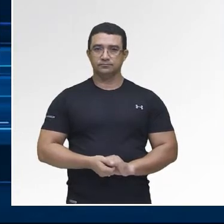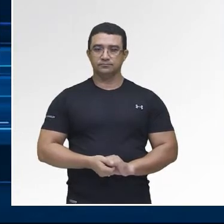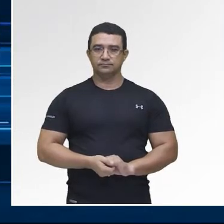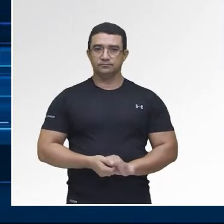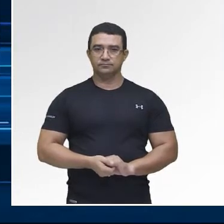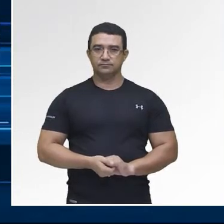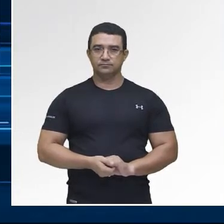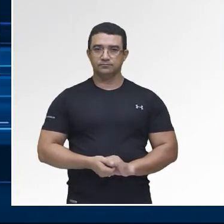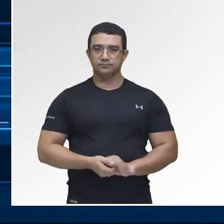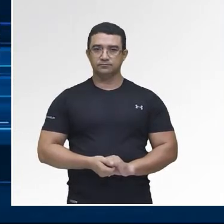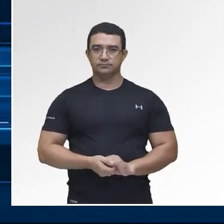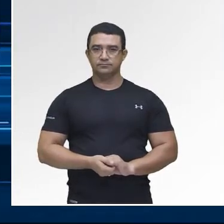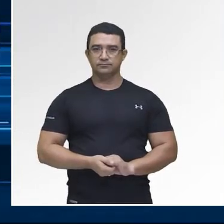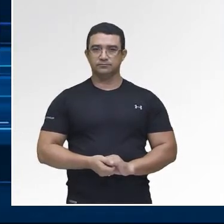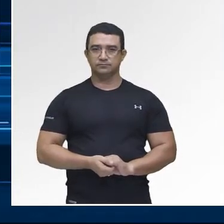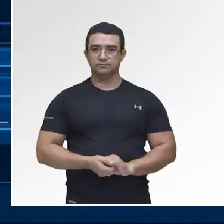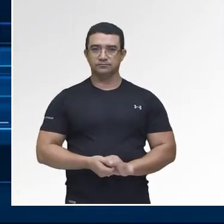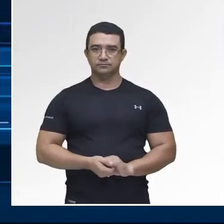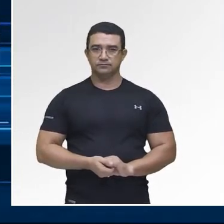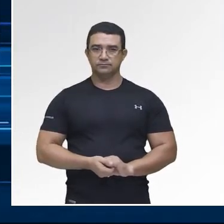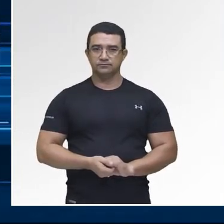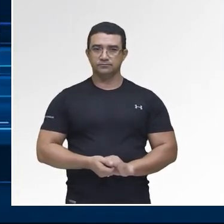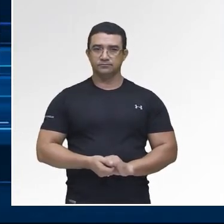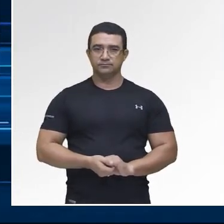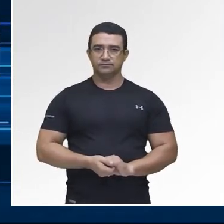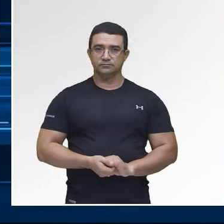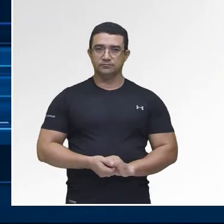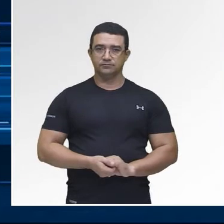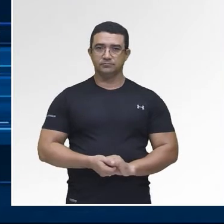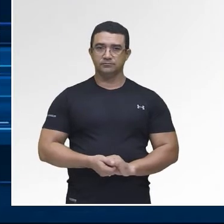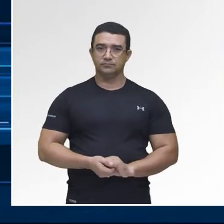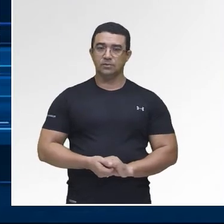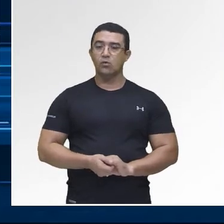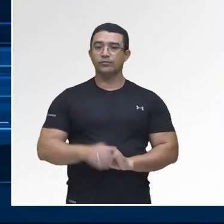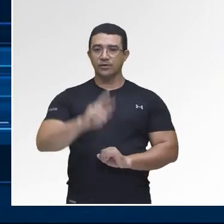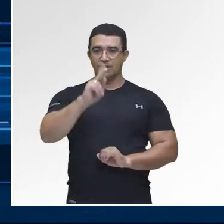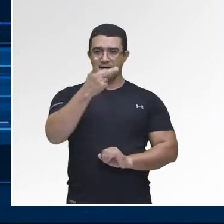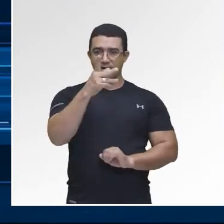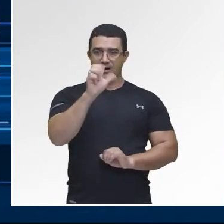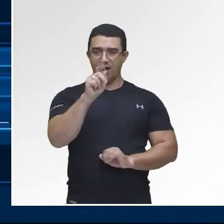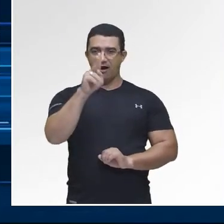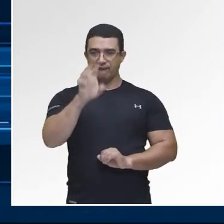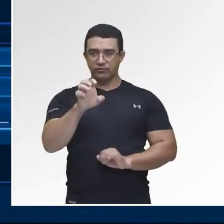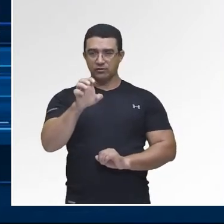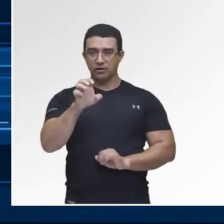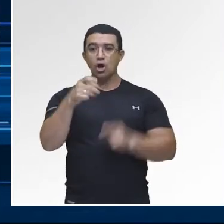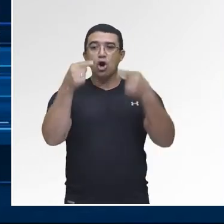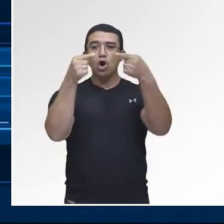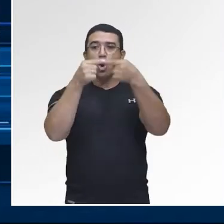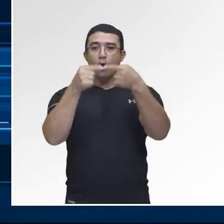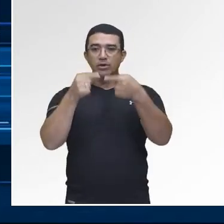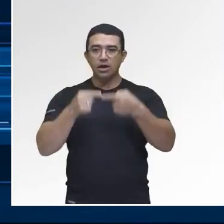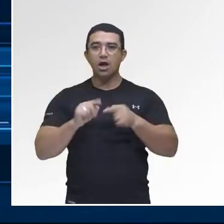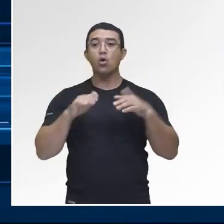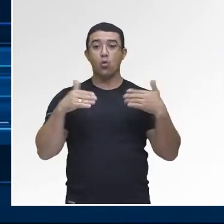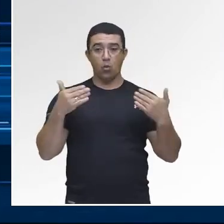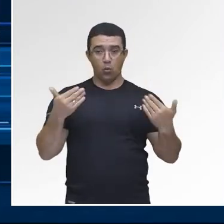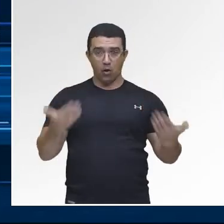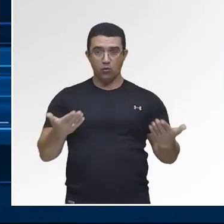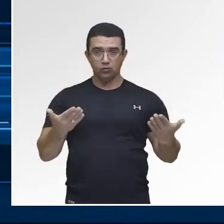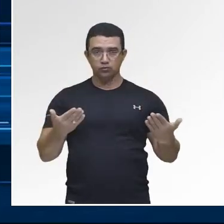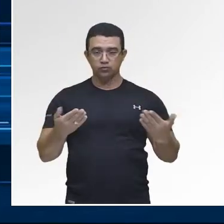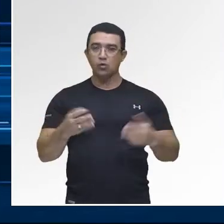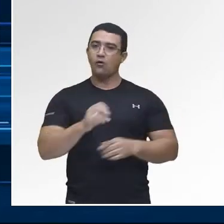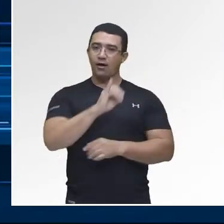Have not visited Portugal. Então, gente, eu tenho ali os sujeitos, olha só. I have not visited